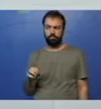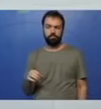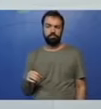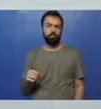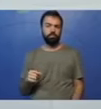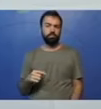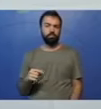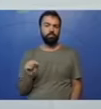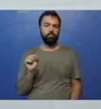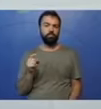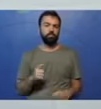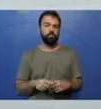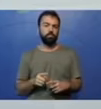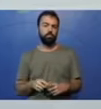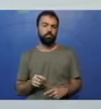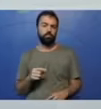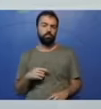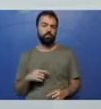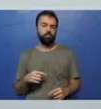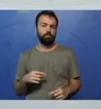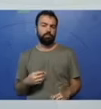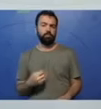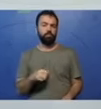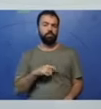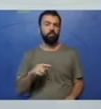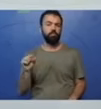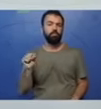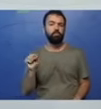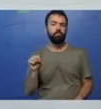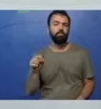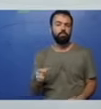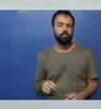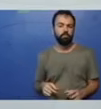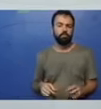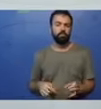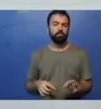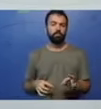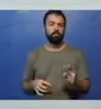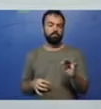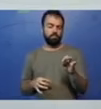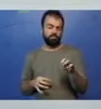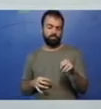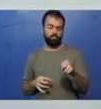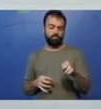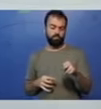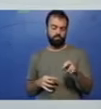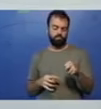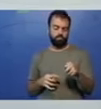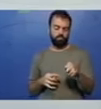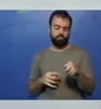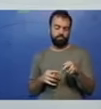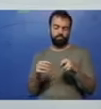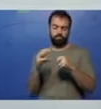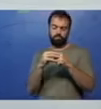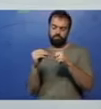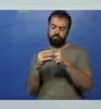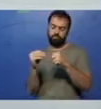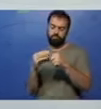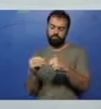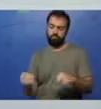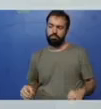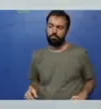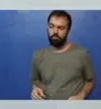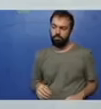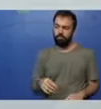que têm glândulas mamárias, somente esses. Vamos especificar agora a ordem dos carnívoros, os mamíferos que comem carne. Aqui,